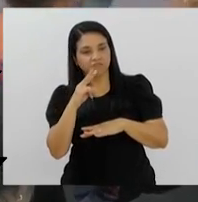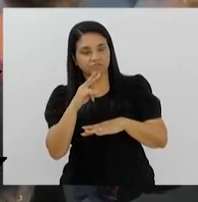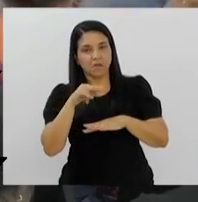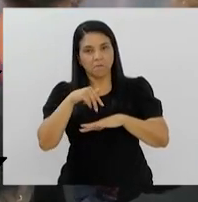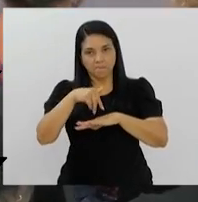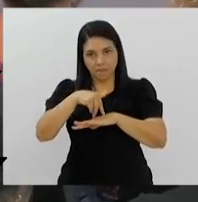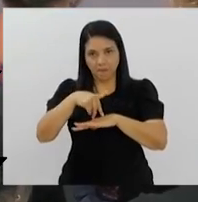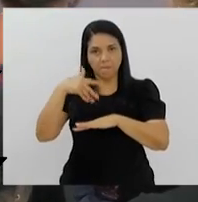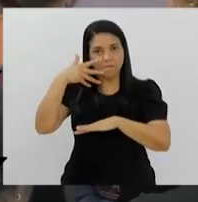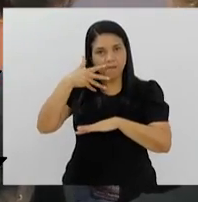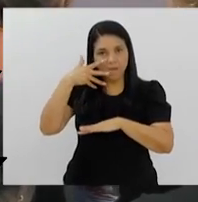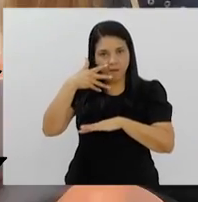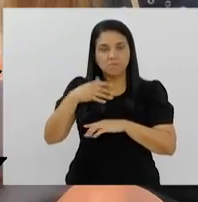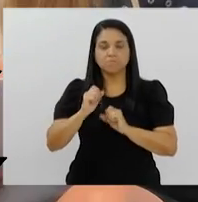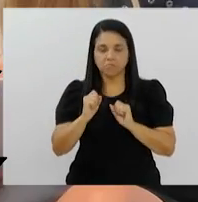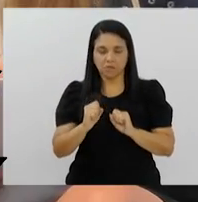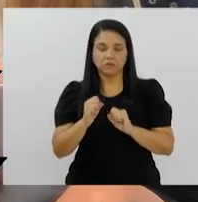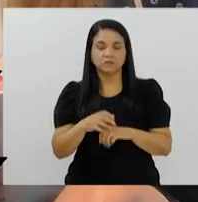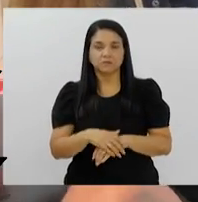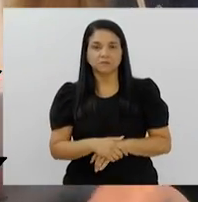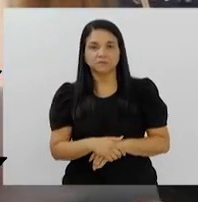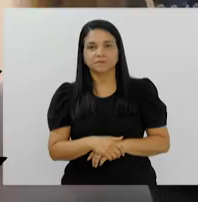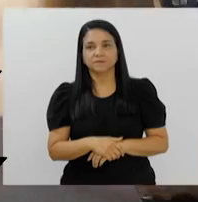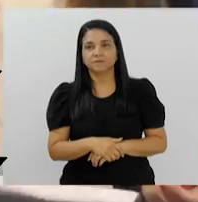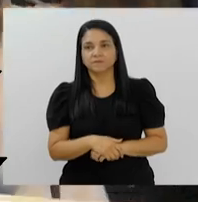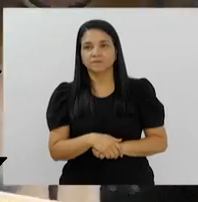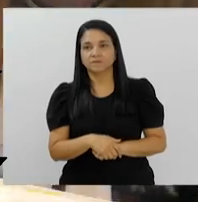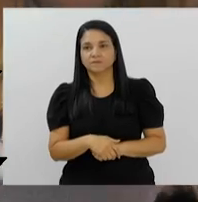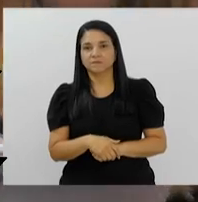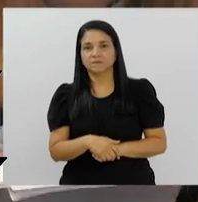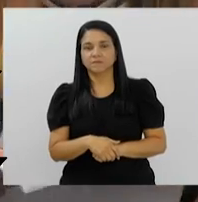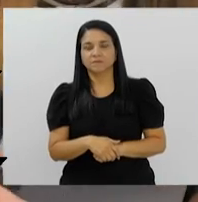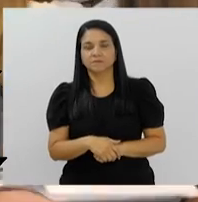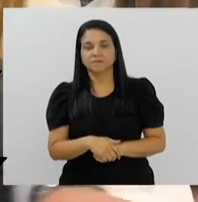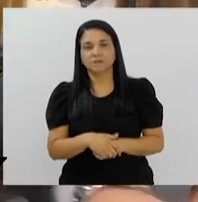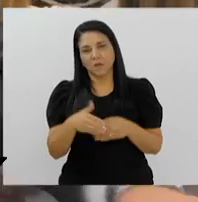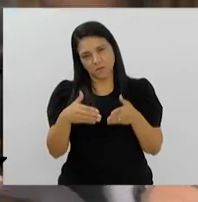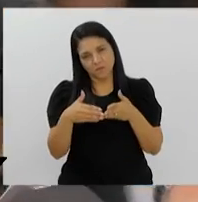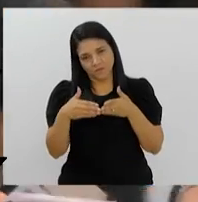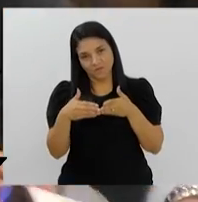conosco hoje por